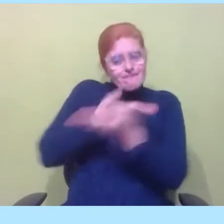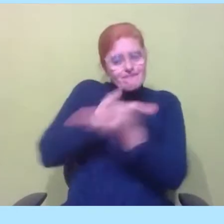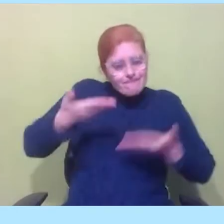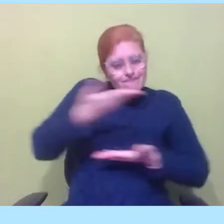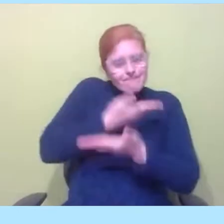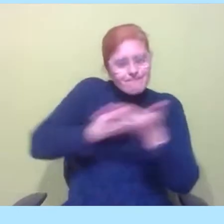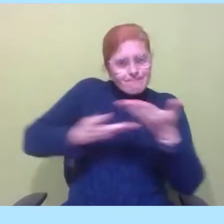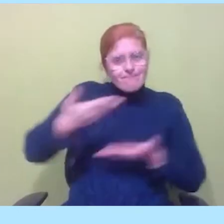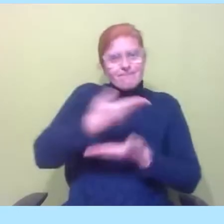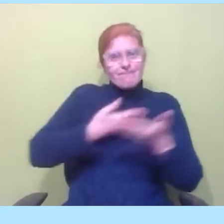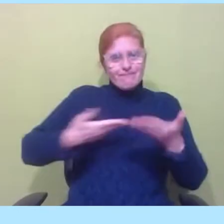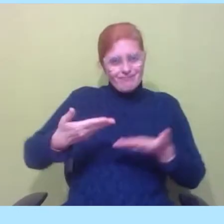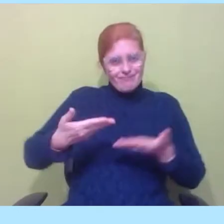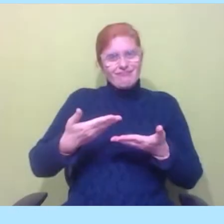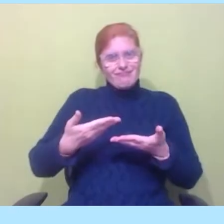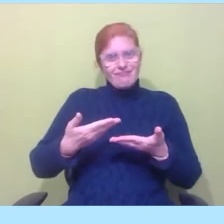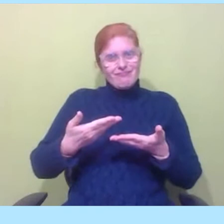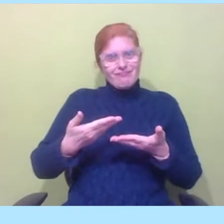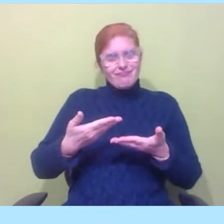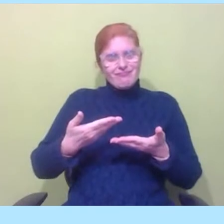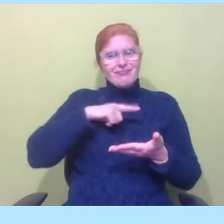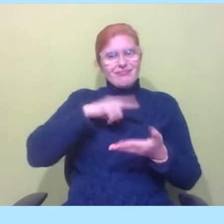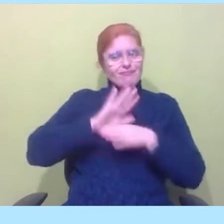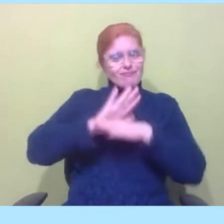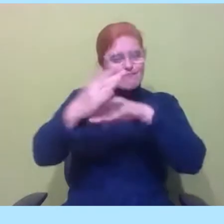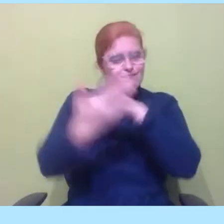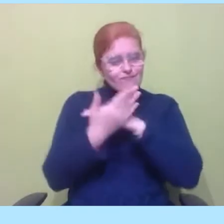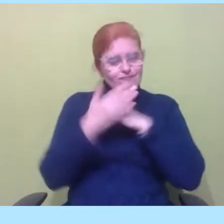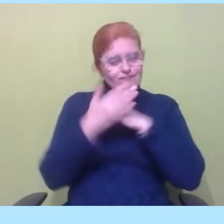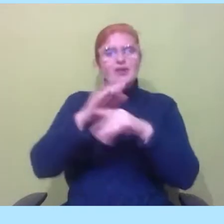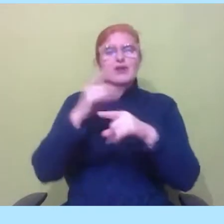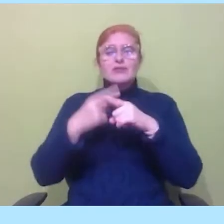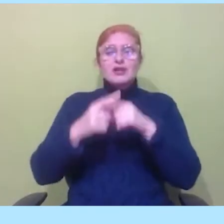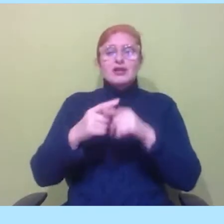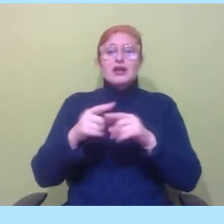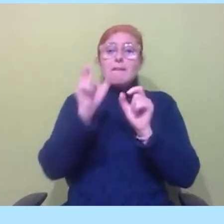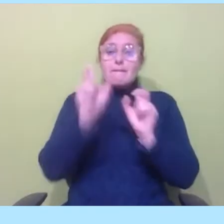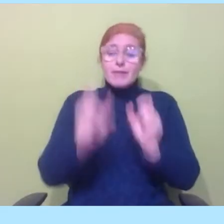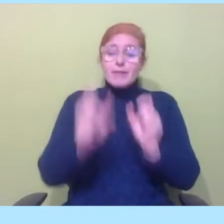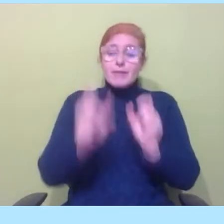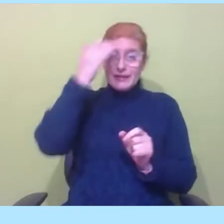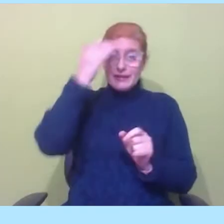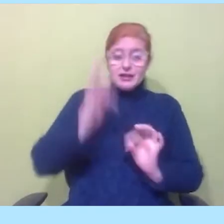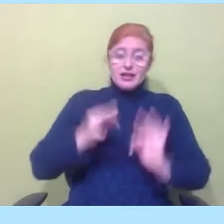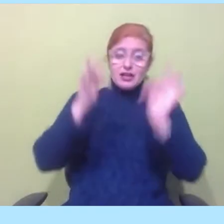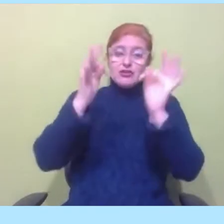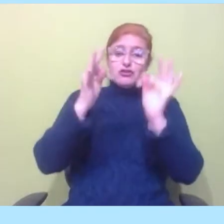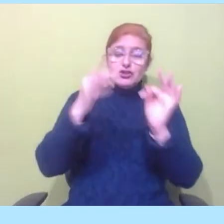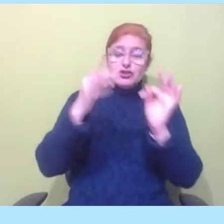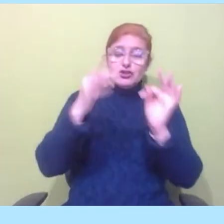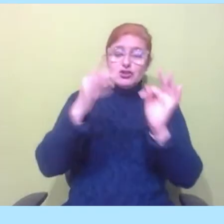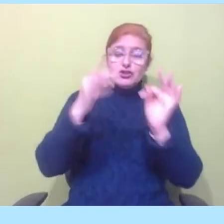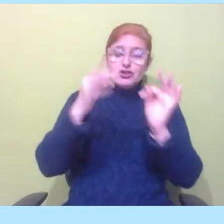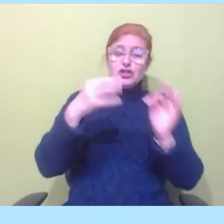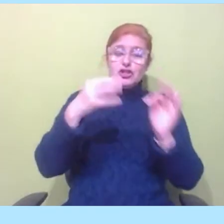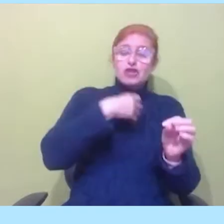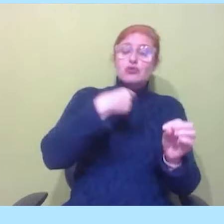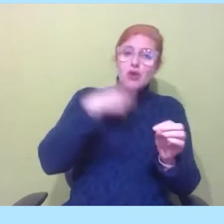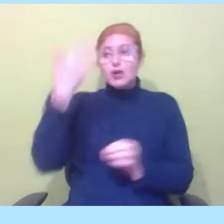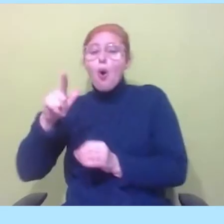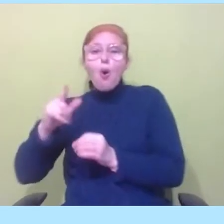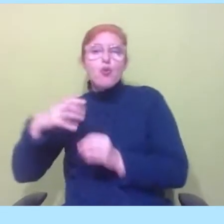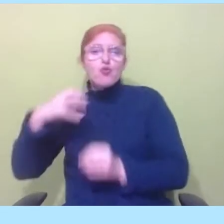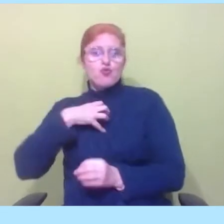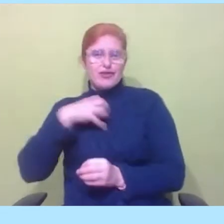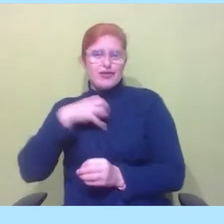aprendizado. Porque aquela pessoa entende tecnologia de uma forma, eu entendo tecnologia de outra forma. Como é que aquela pessoa se mantém